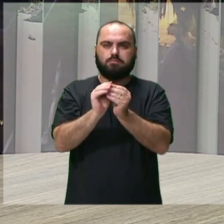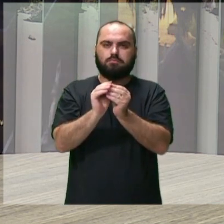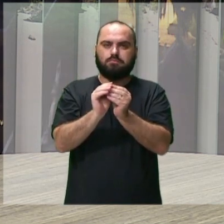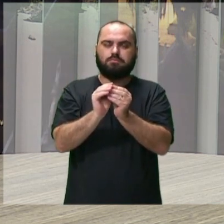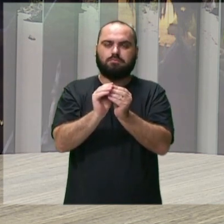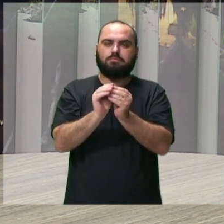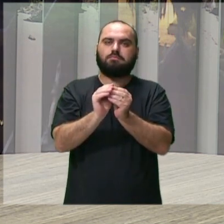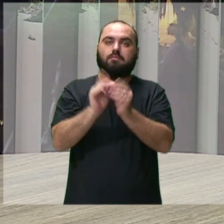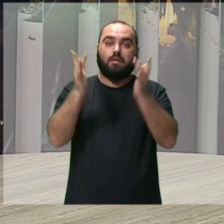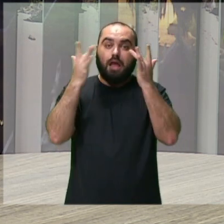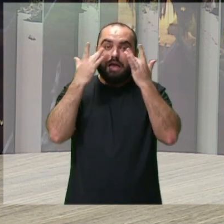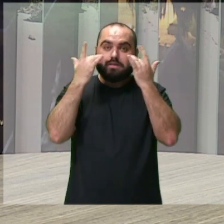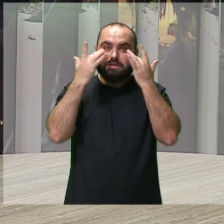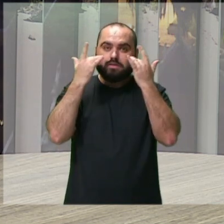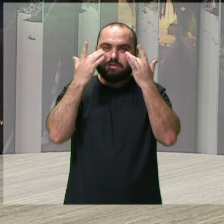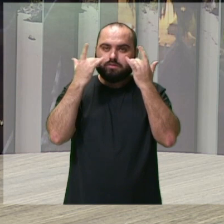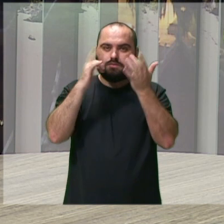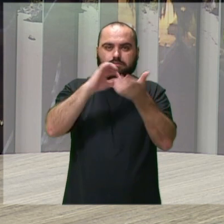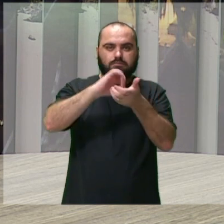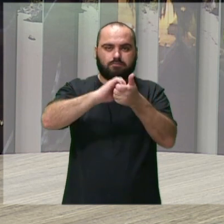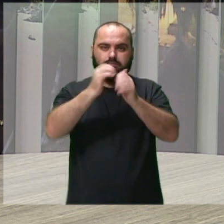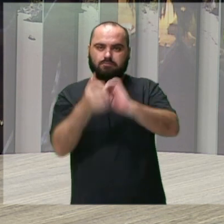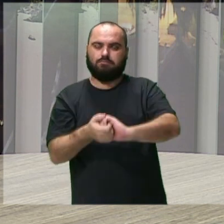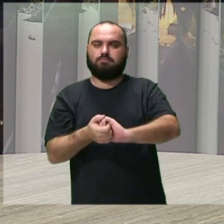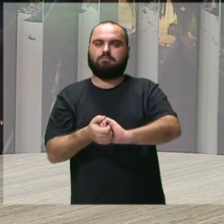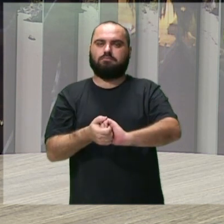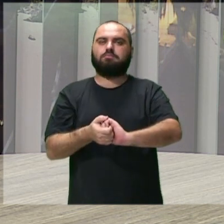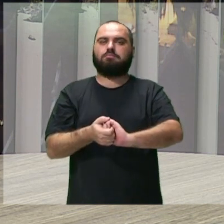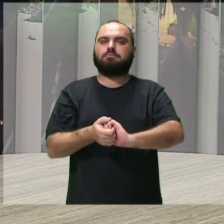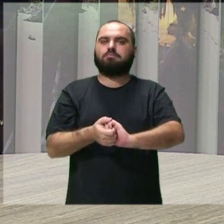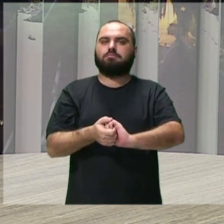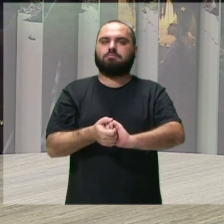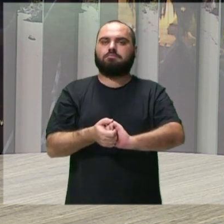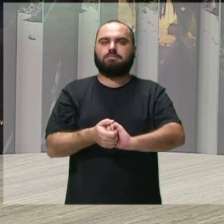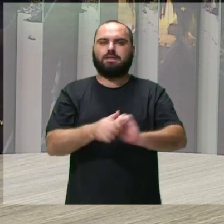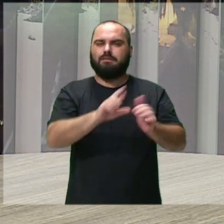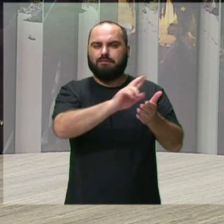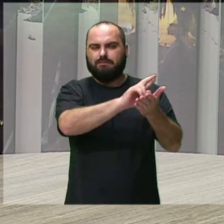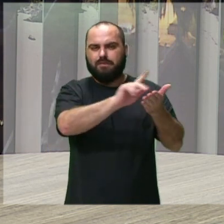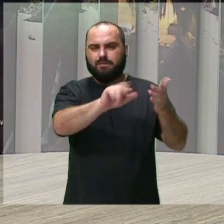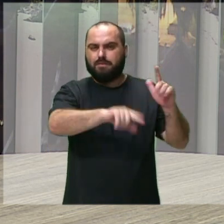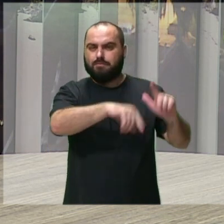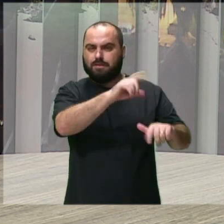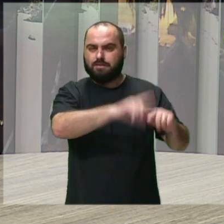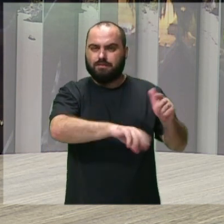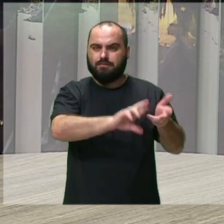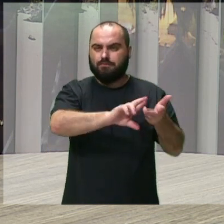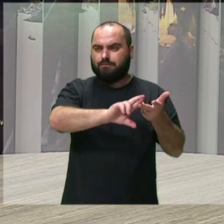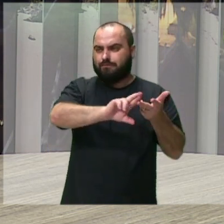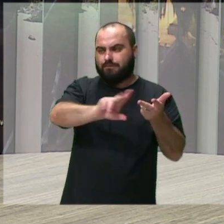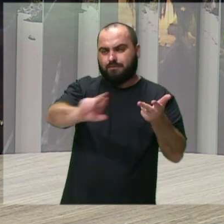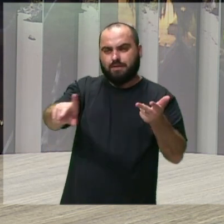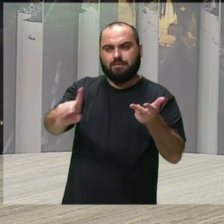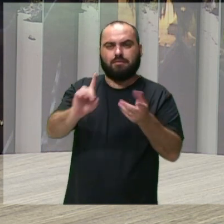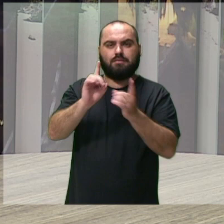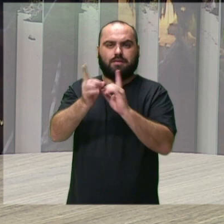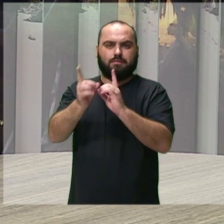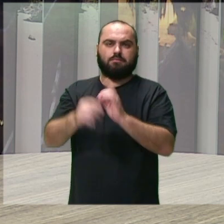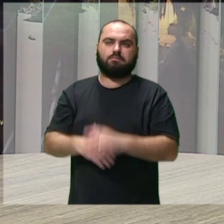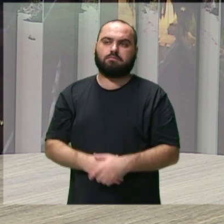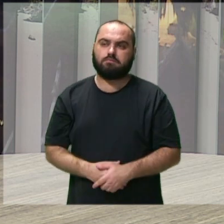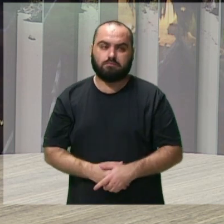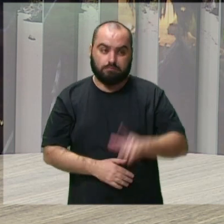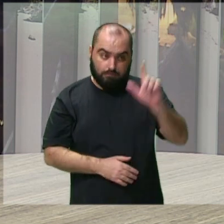Porque eu acho que o artista plástico, ele lida com vários materiais e com várias técnicas. Há quem diga assim, ele é